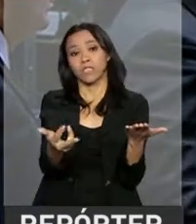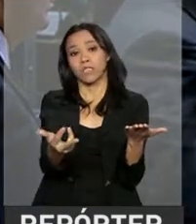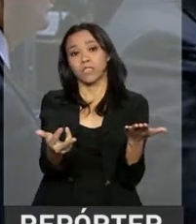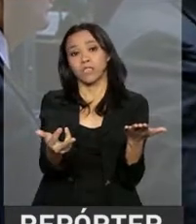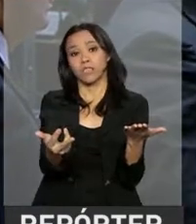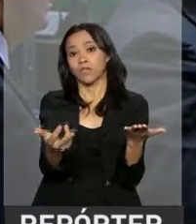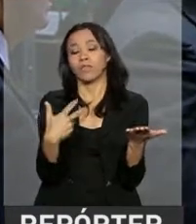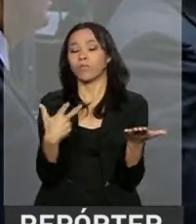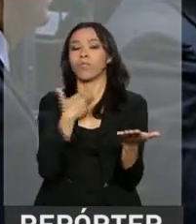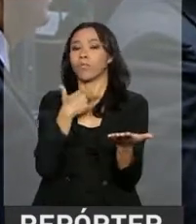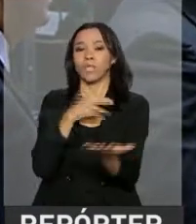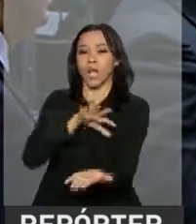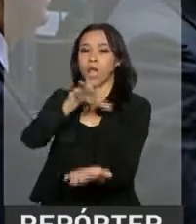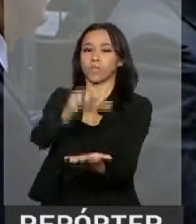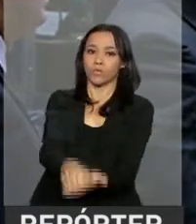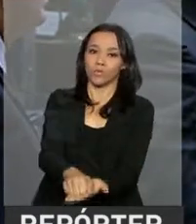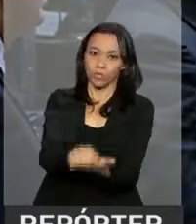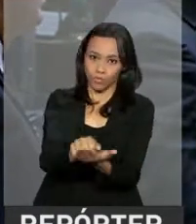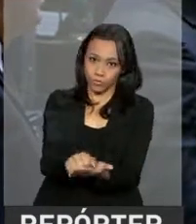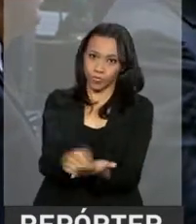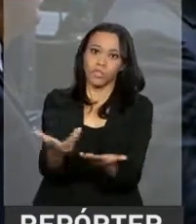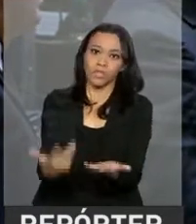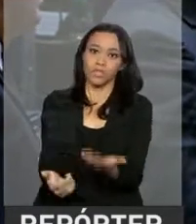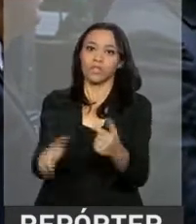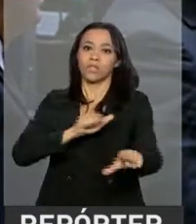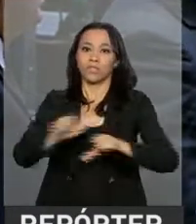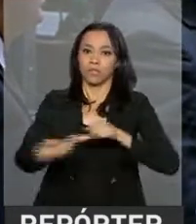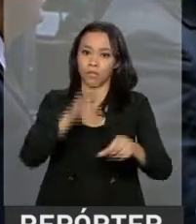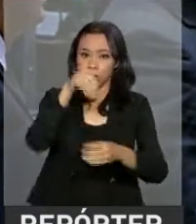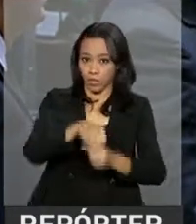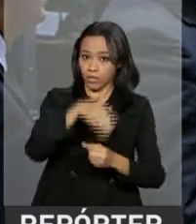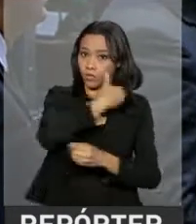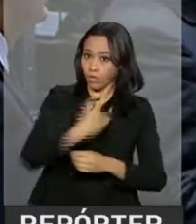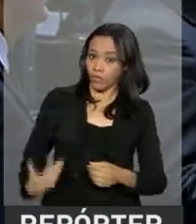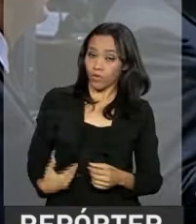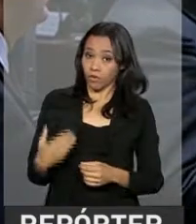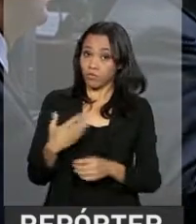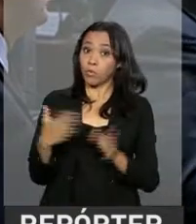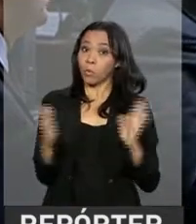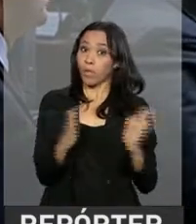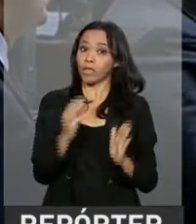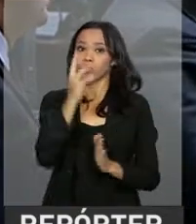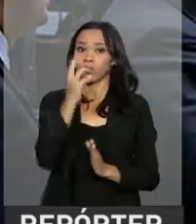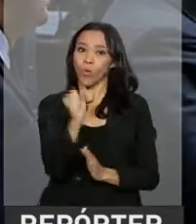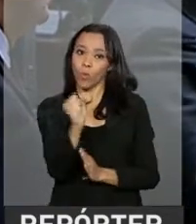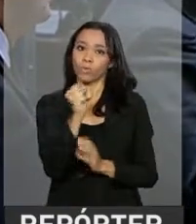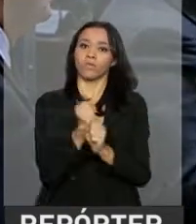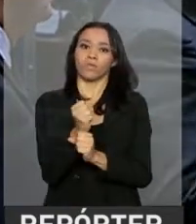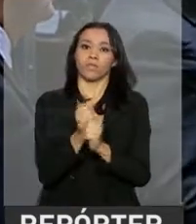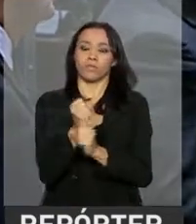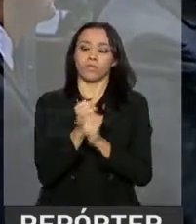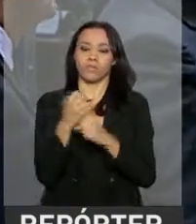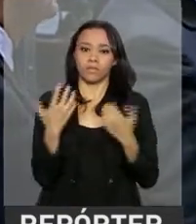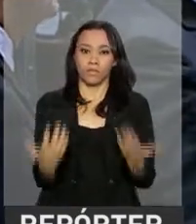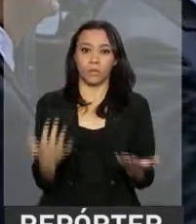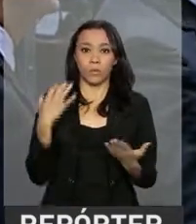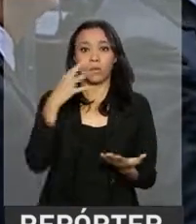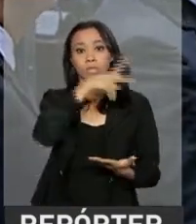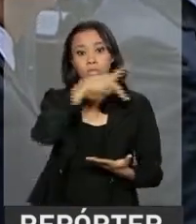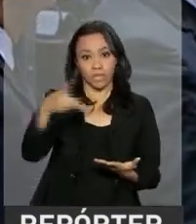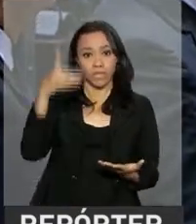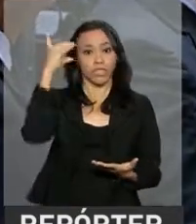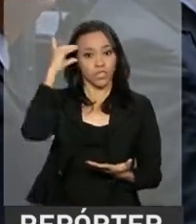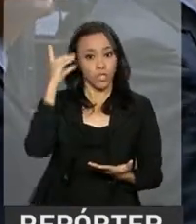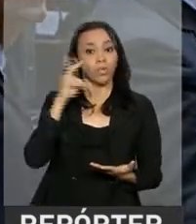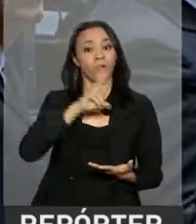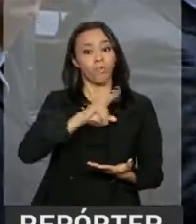poder assumir cargos públicos pelo período de oito anos de uma Rousseff será definitivamente